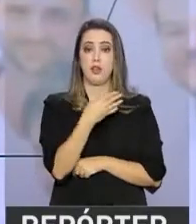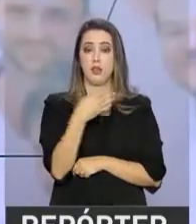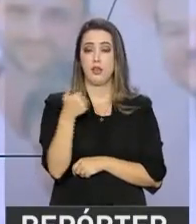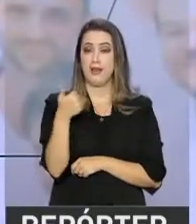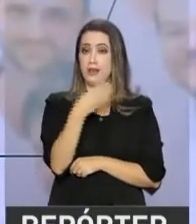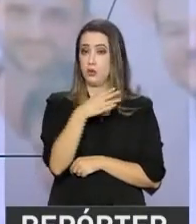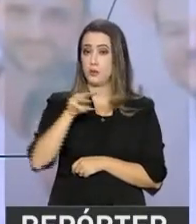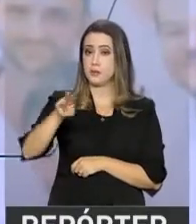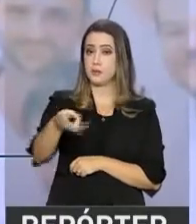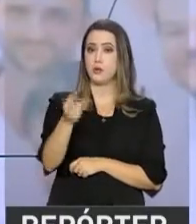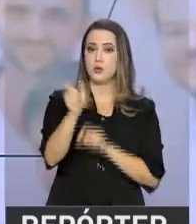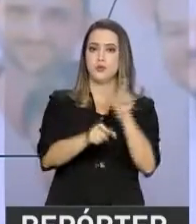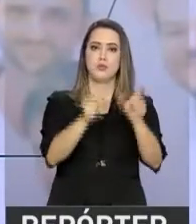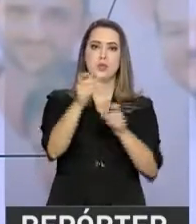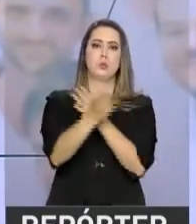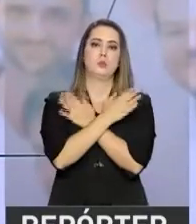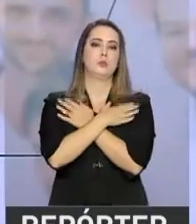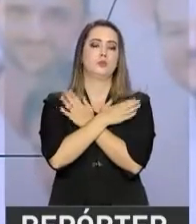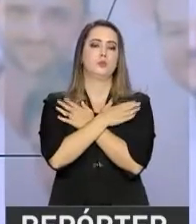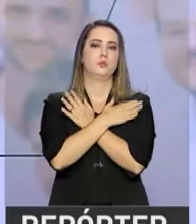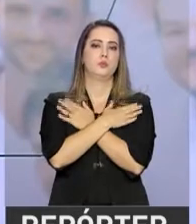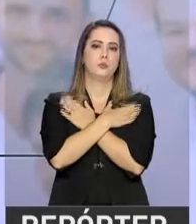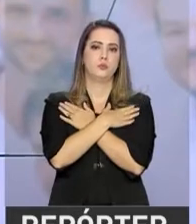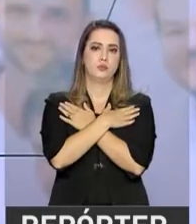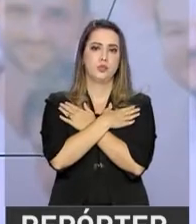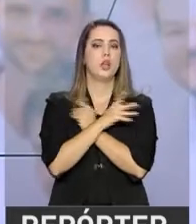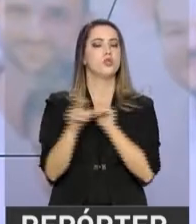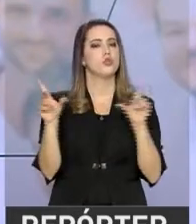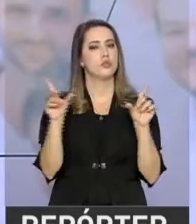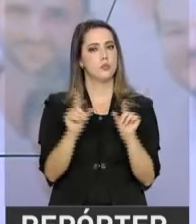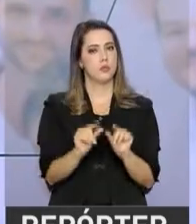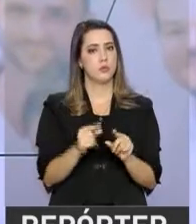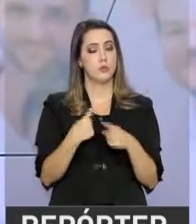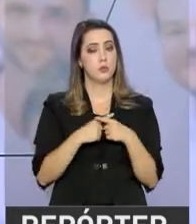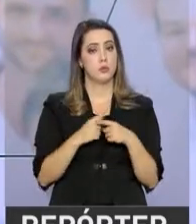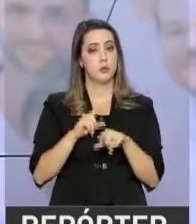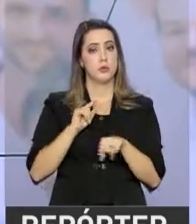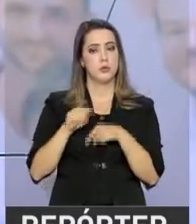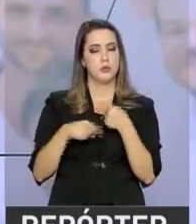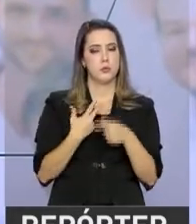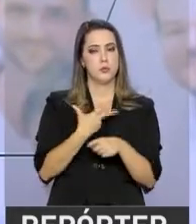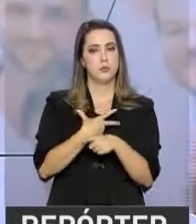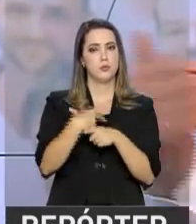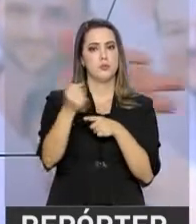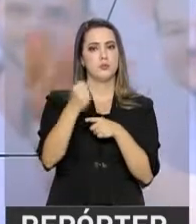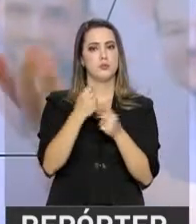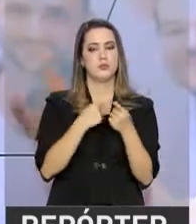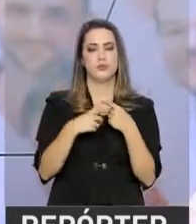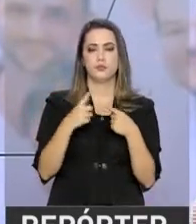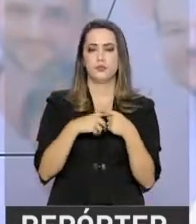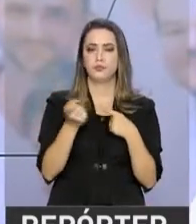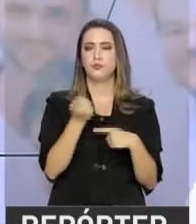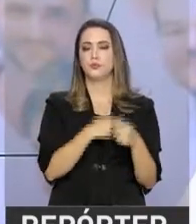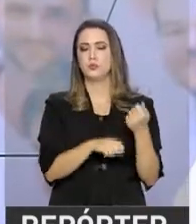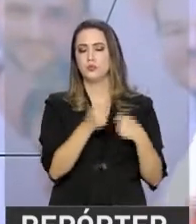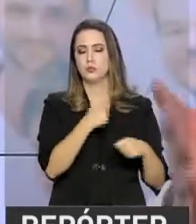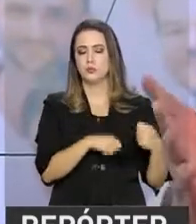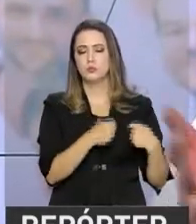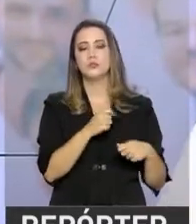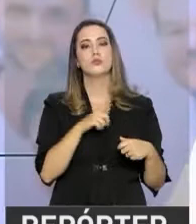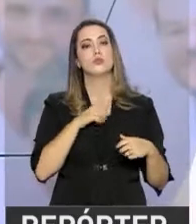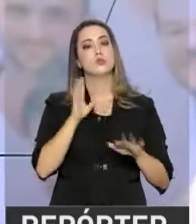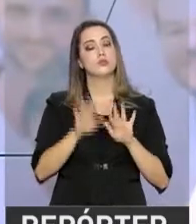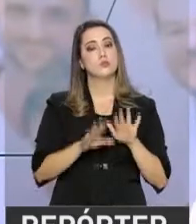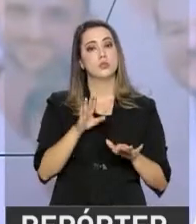de desempregados. Caiu sensivelmente, porque depois de vencer aquela recessão que